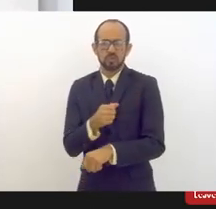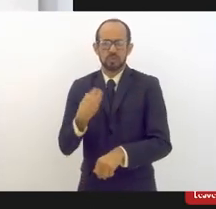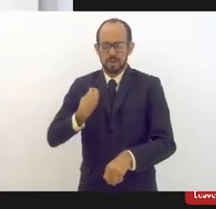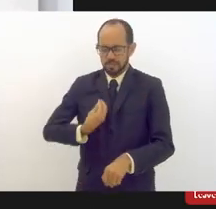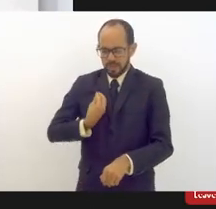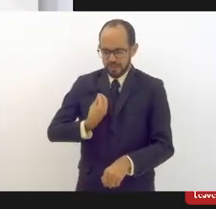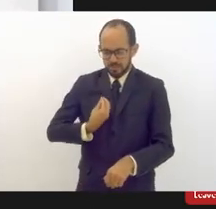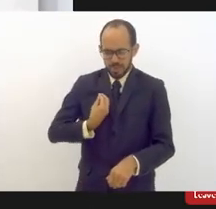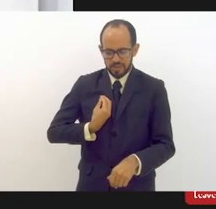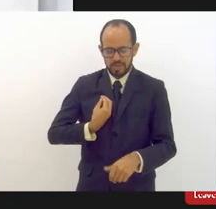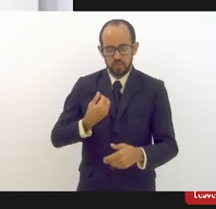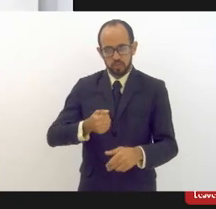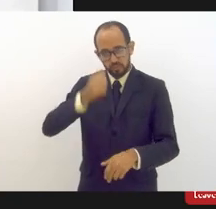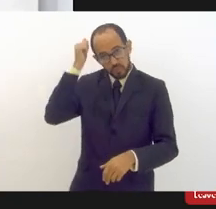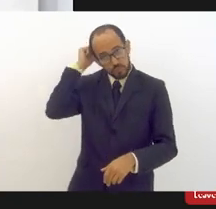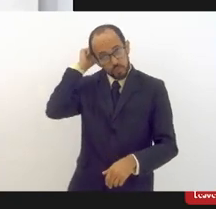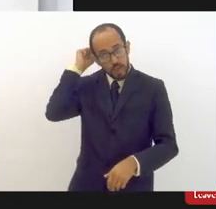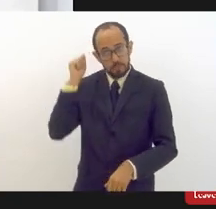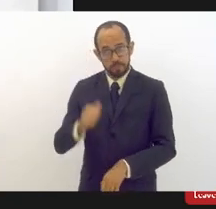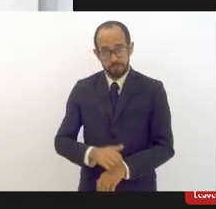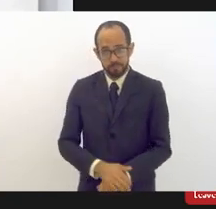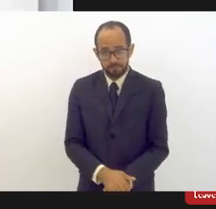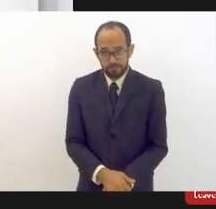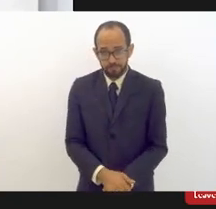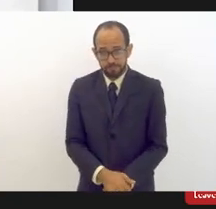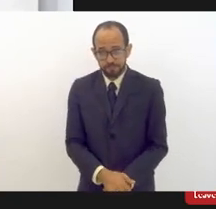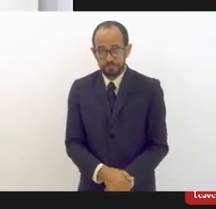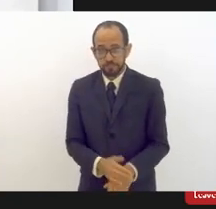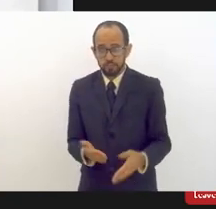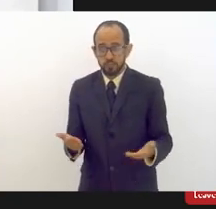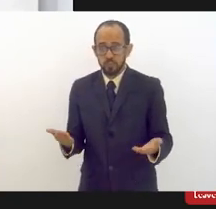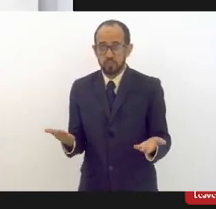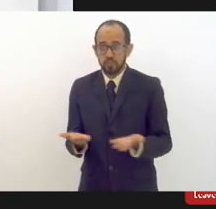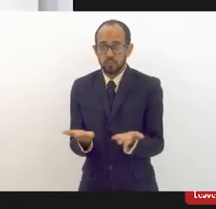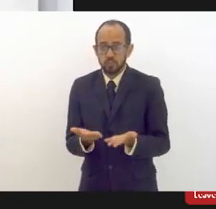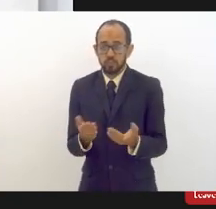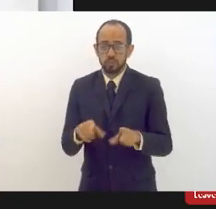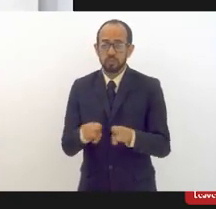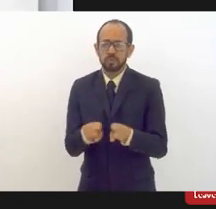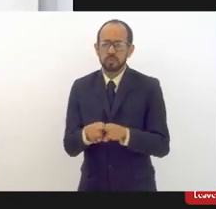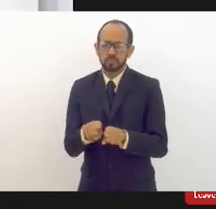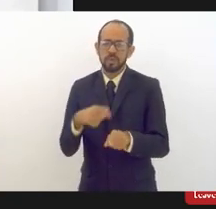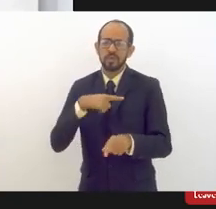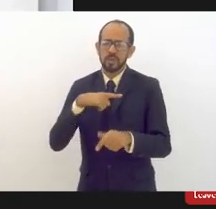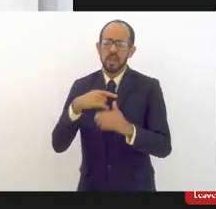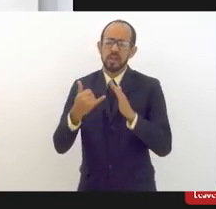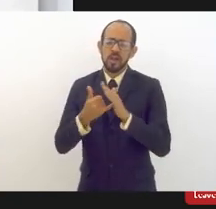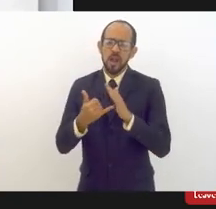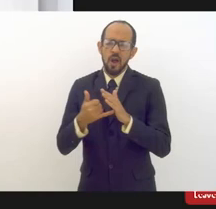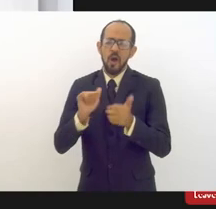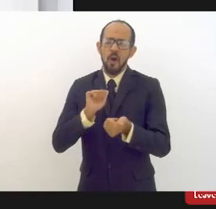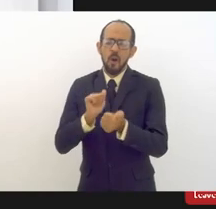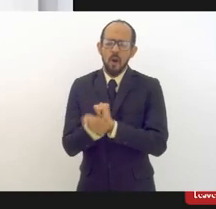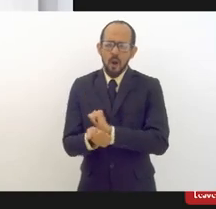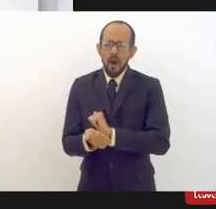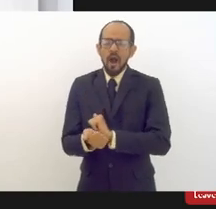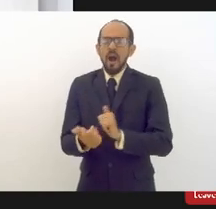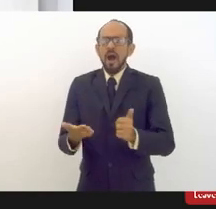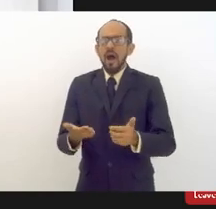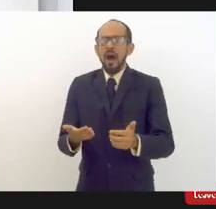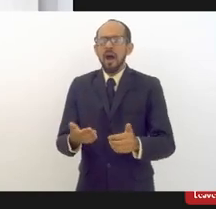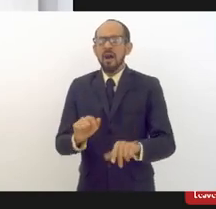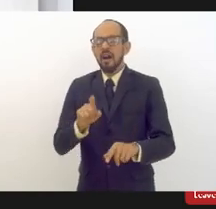participação no vestibular. Aulas de taekwondo, esportivas, aí tem todo o eixo de esporte, né?